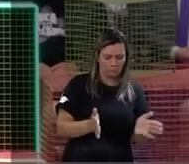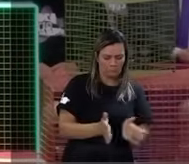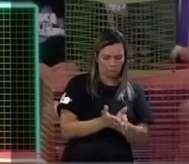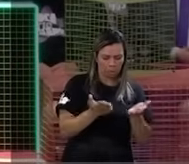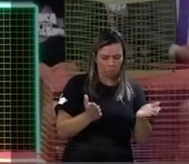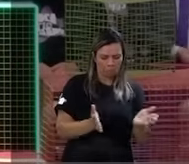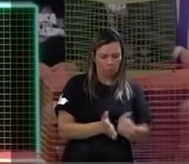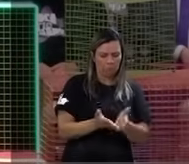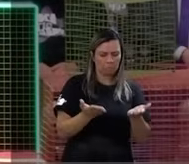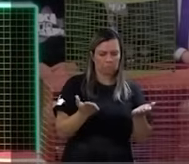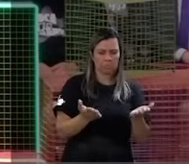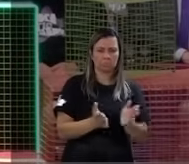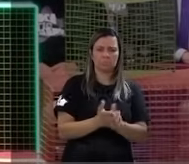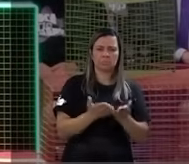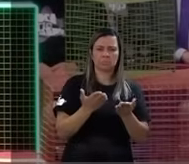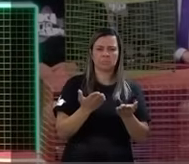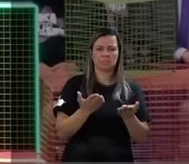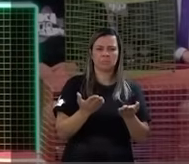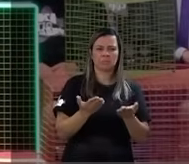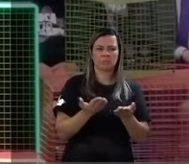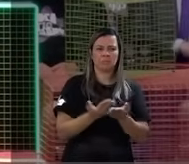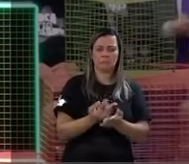Eu era pobre,